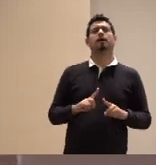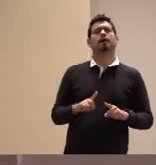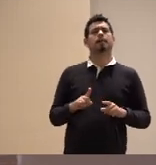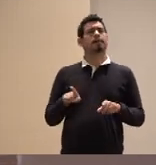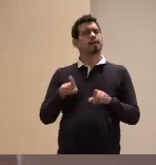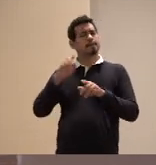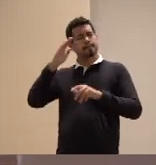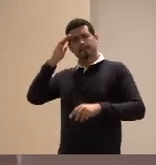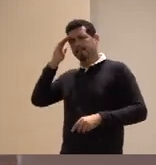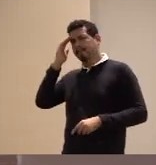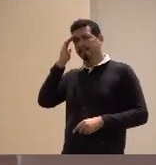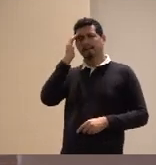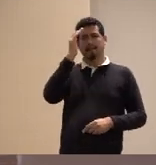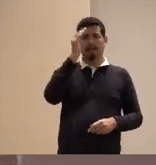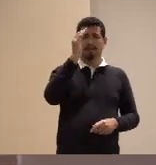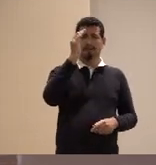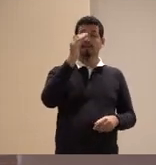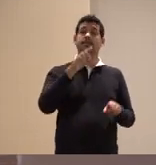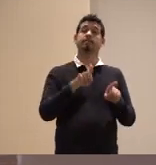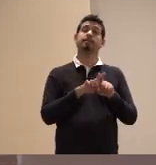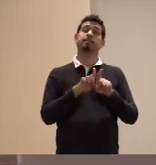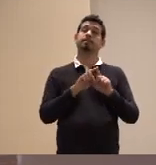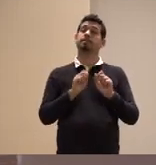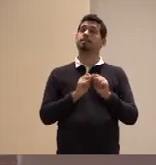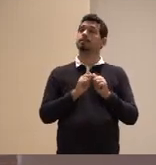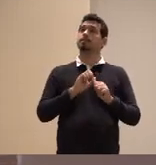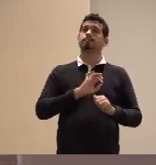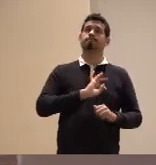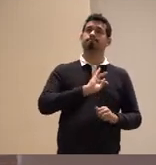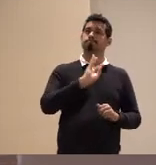Agradecer imensamente aqui a participação de todos